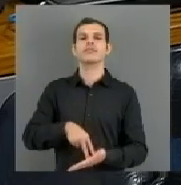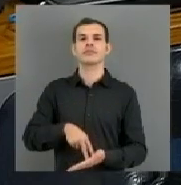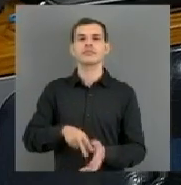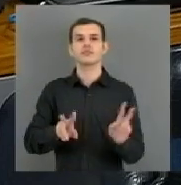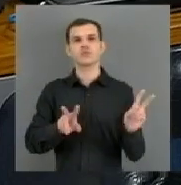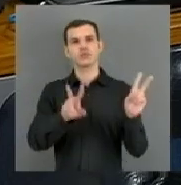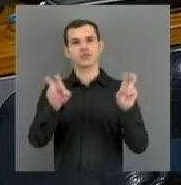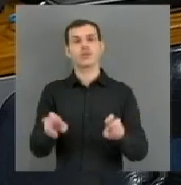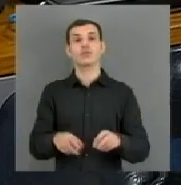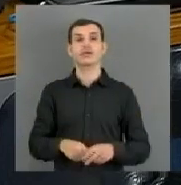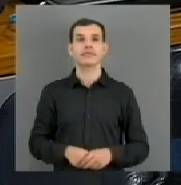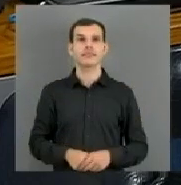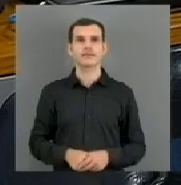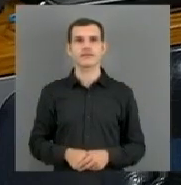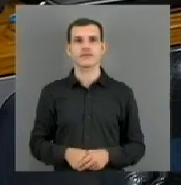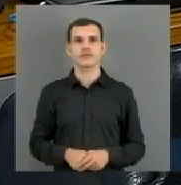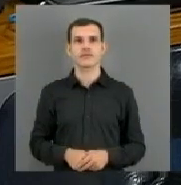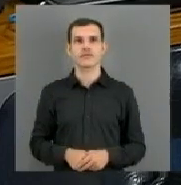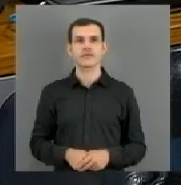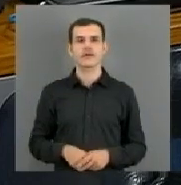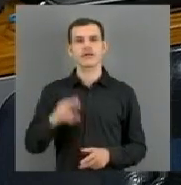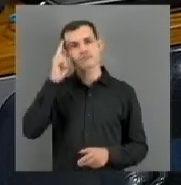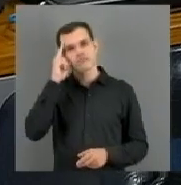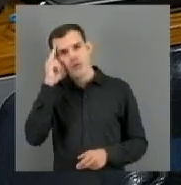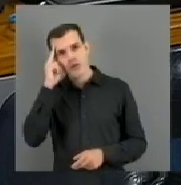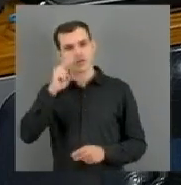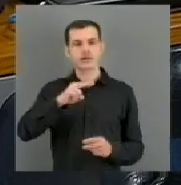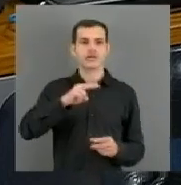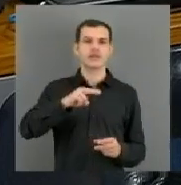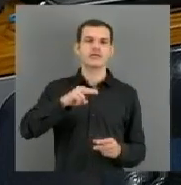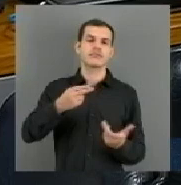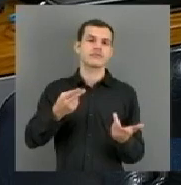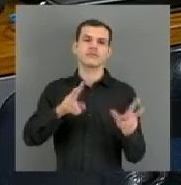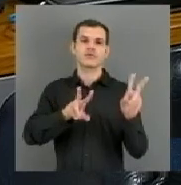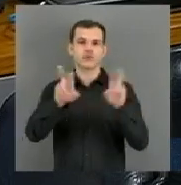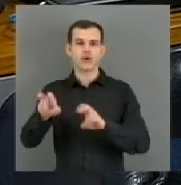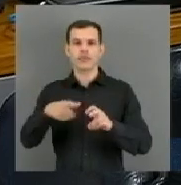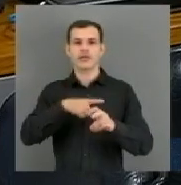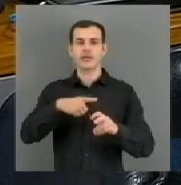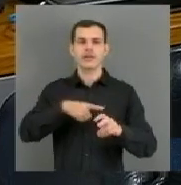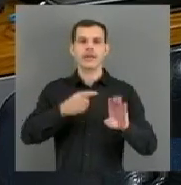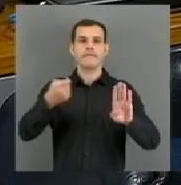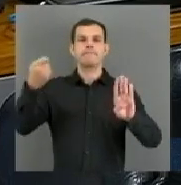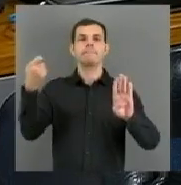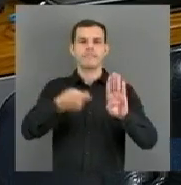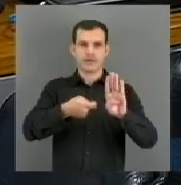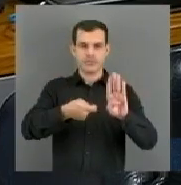sobre esse possível esquema de propina no mundo da jogatina virtual, conhecida como bets.